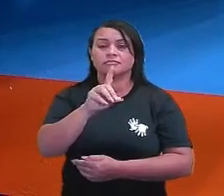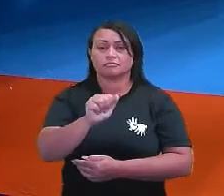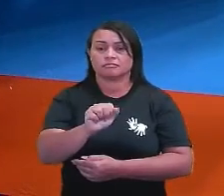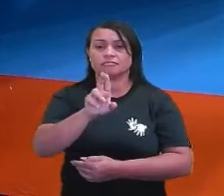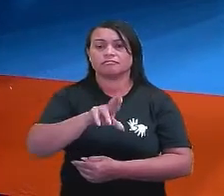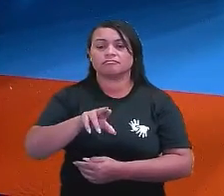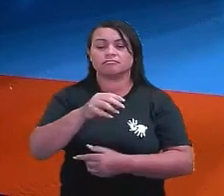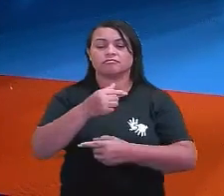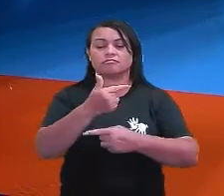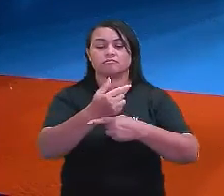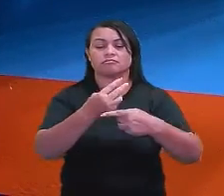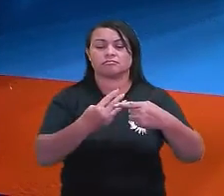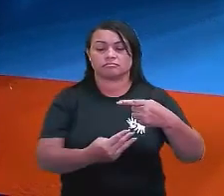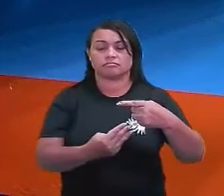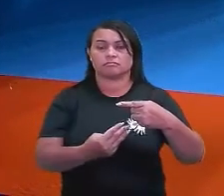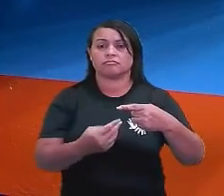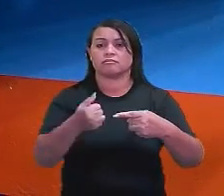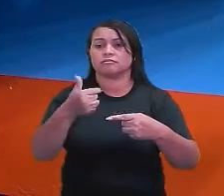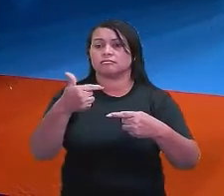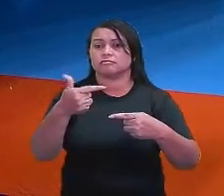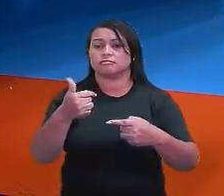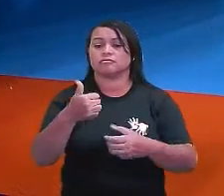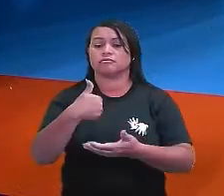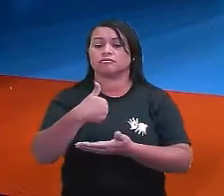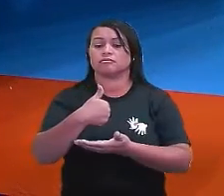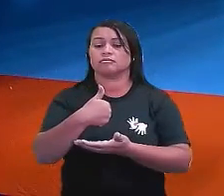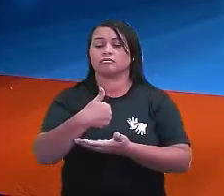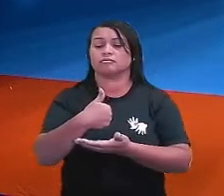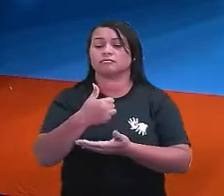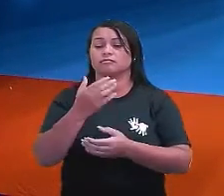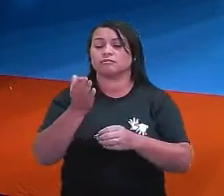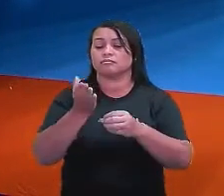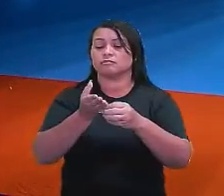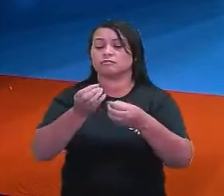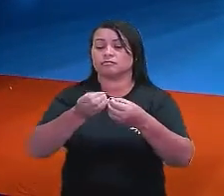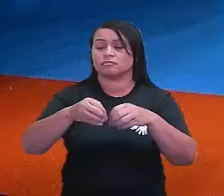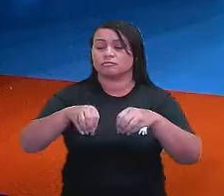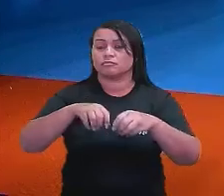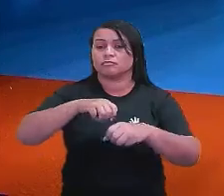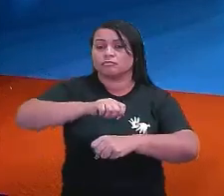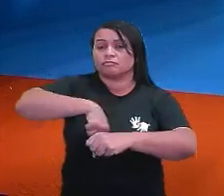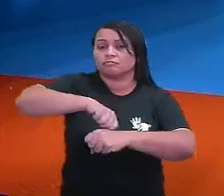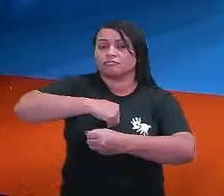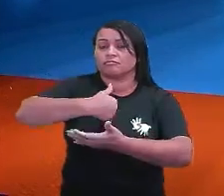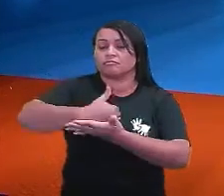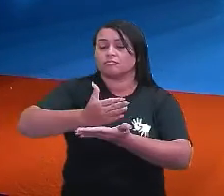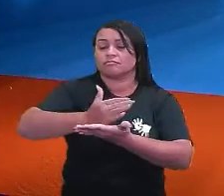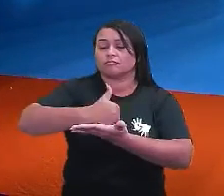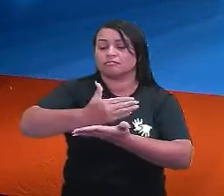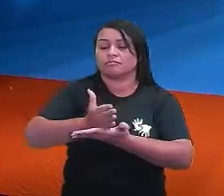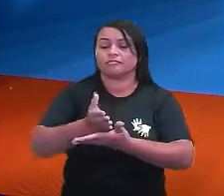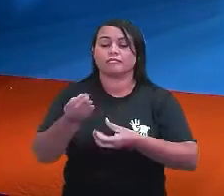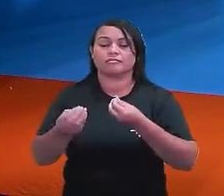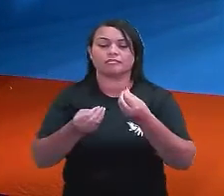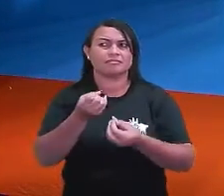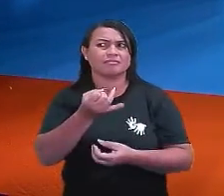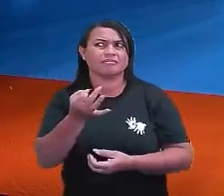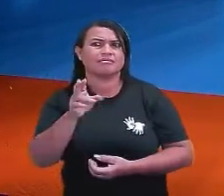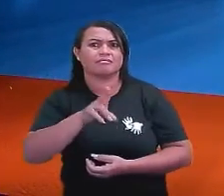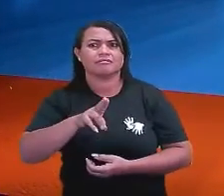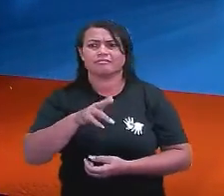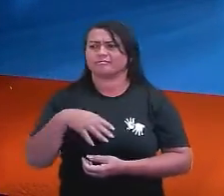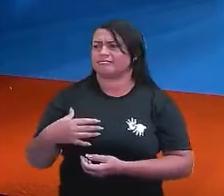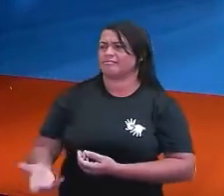2/3 de uma dúzia de ovos para fazer um bolo. Quantos ovos ela usou? Ah, professora, toda vez que a senhora